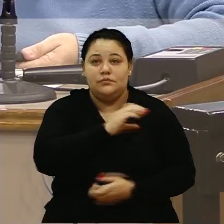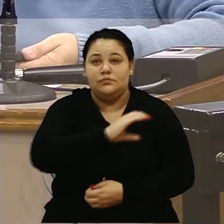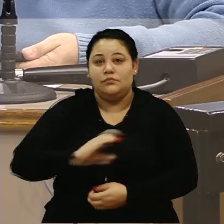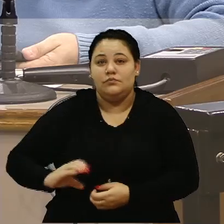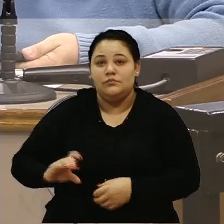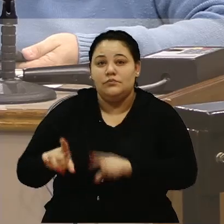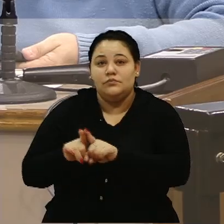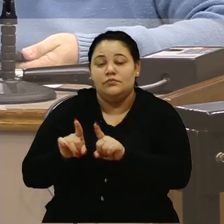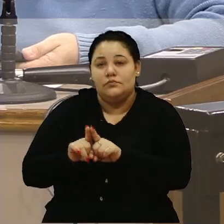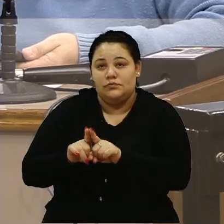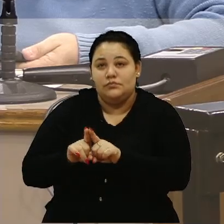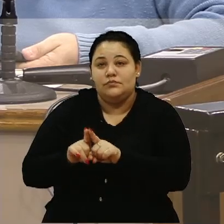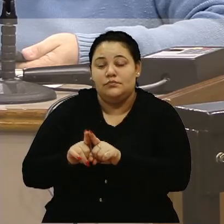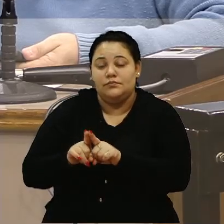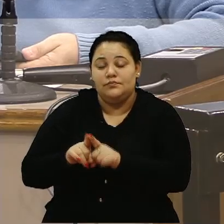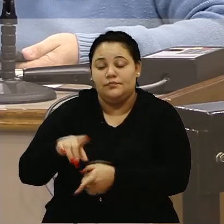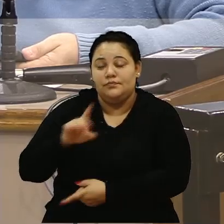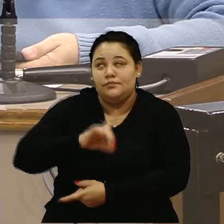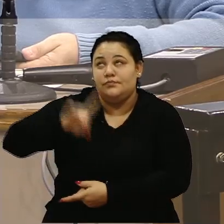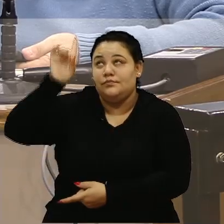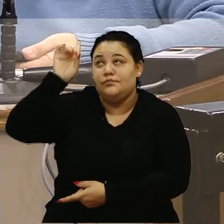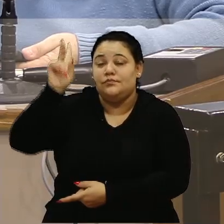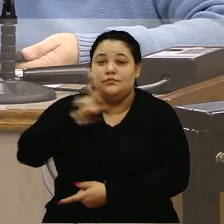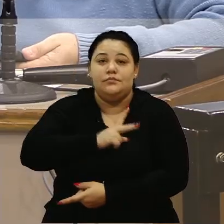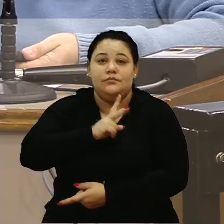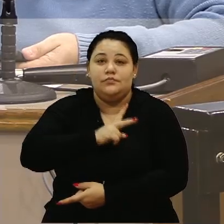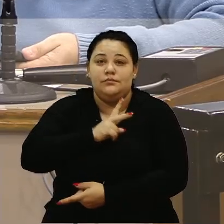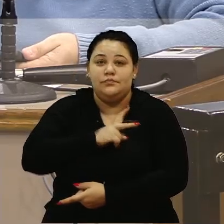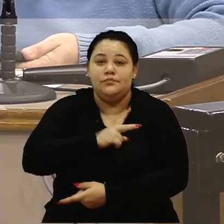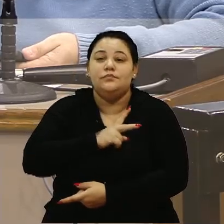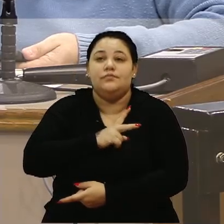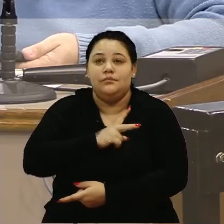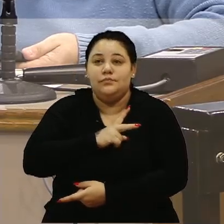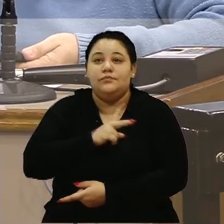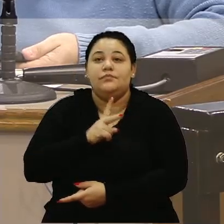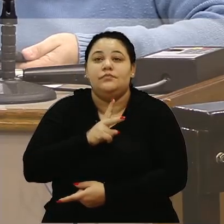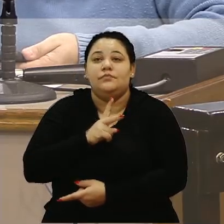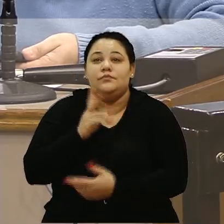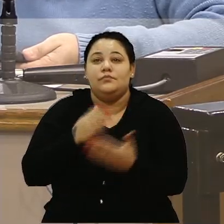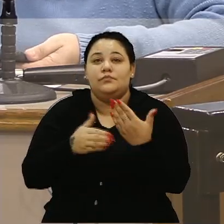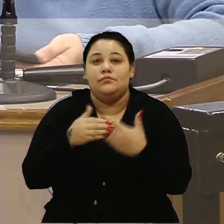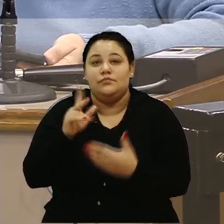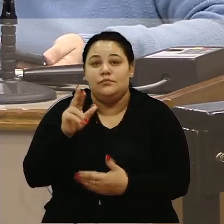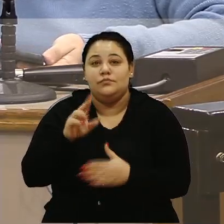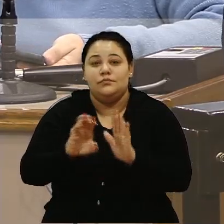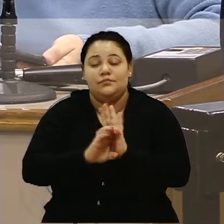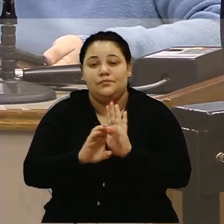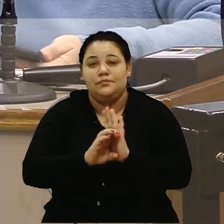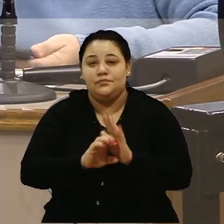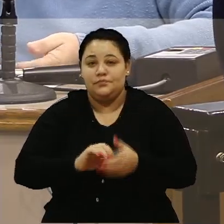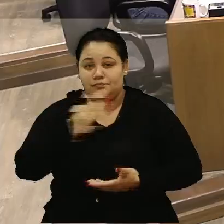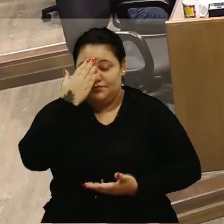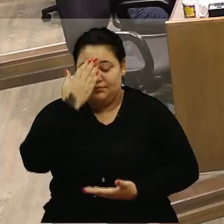Francisco. Que Deus conforte o coração de todos os nossos irmãos católicos. Obrigado, presidente.